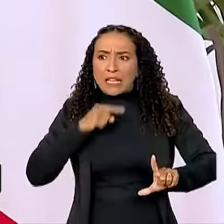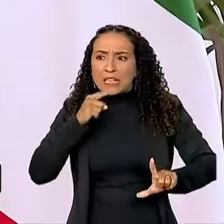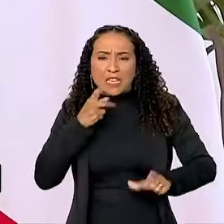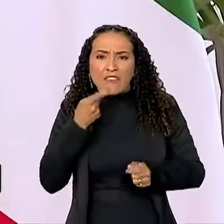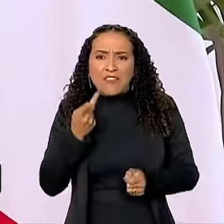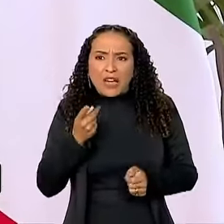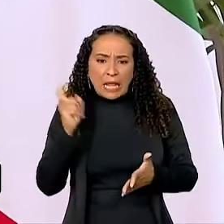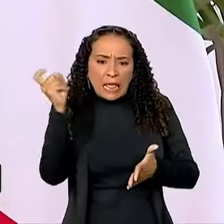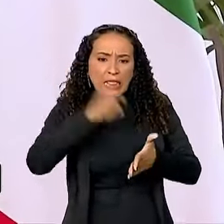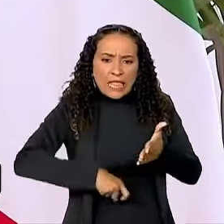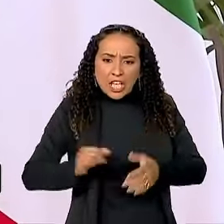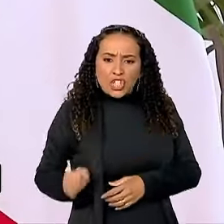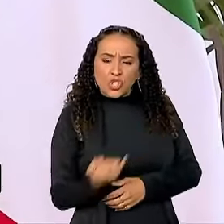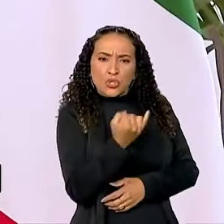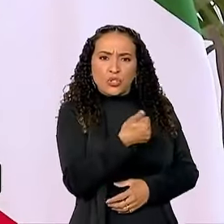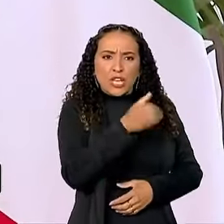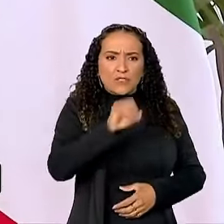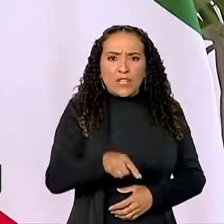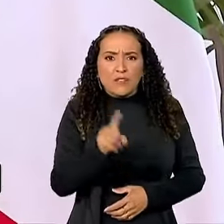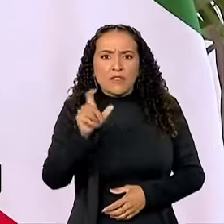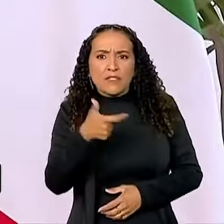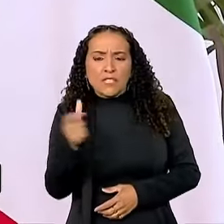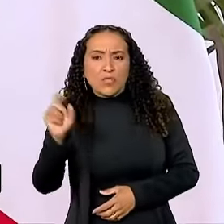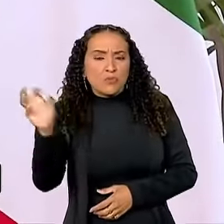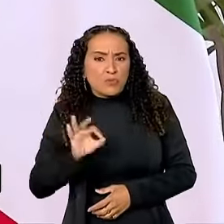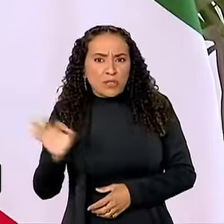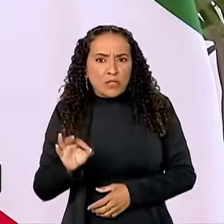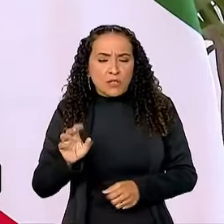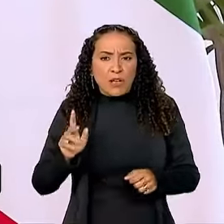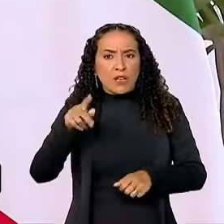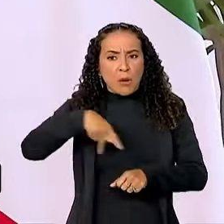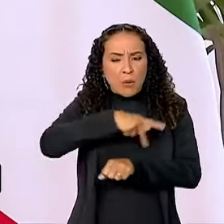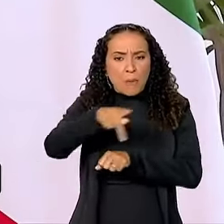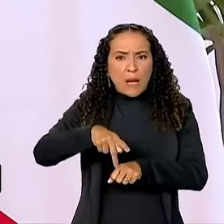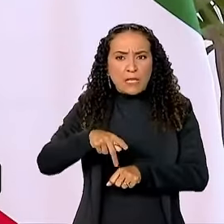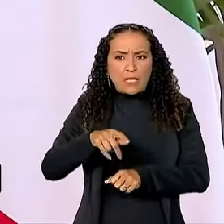taxa de juros de 10, 25% num país com inflação de